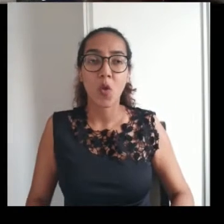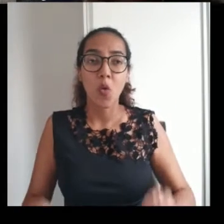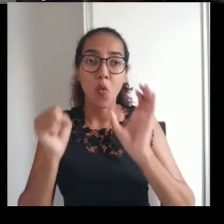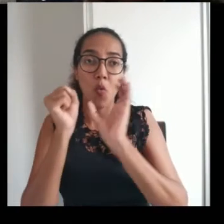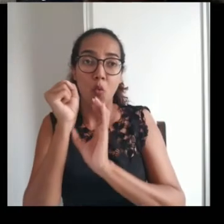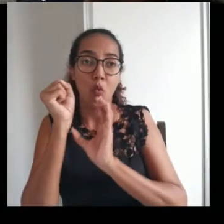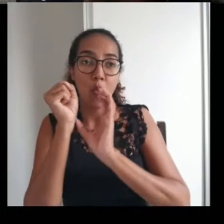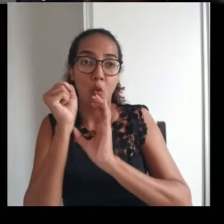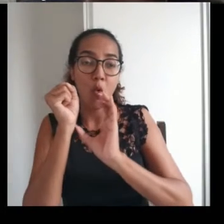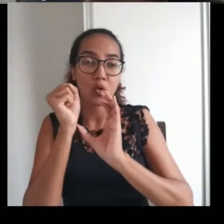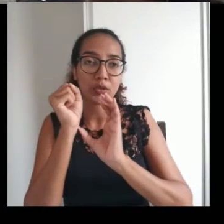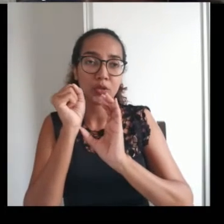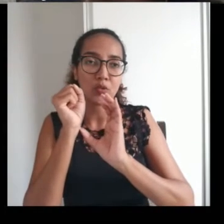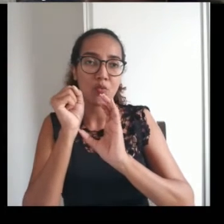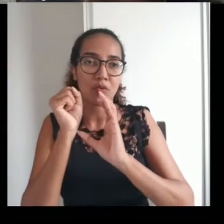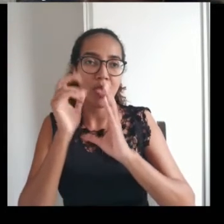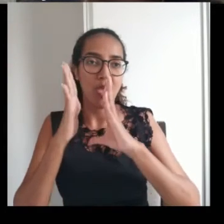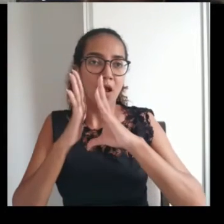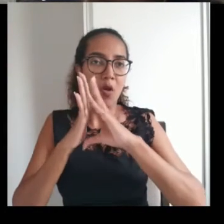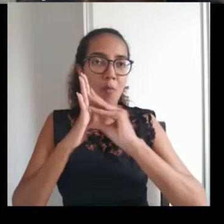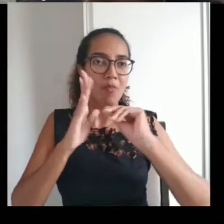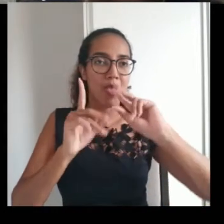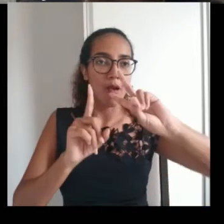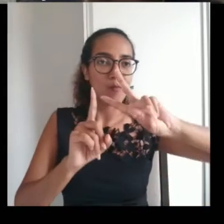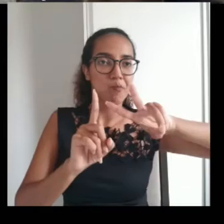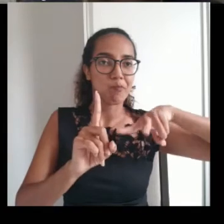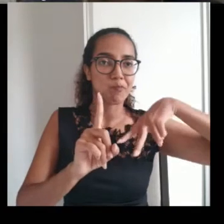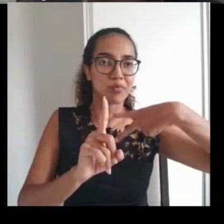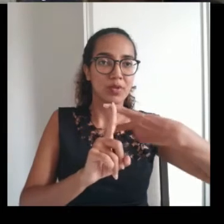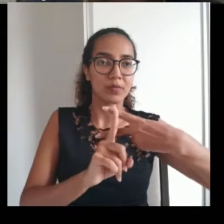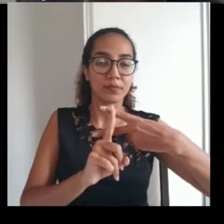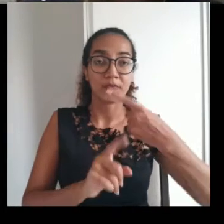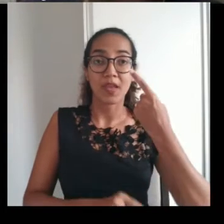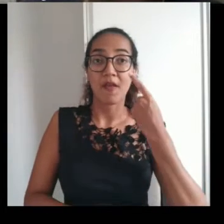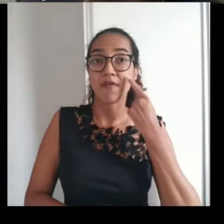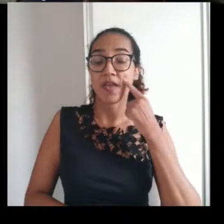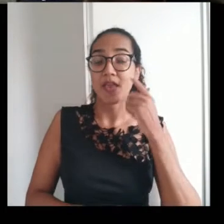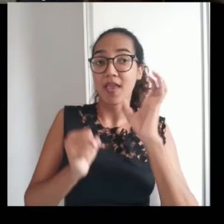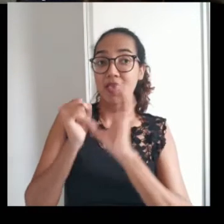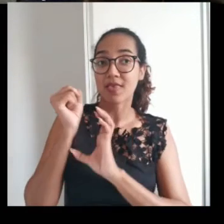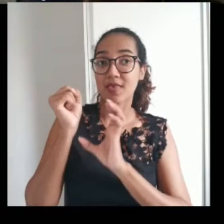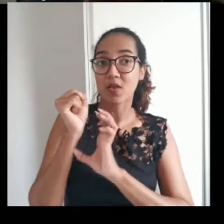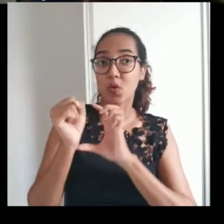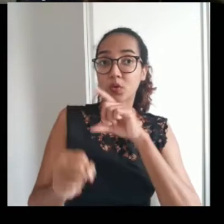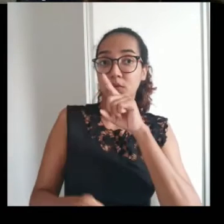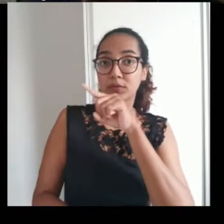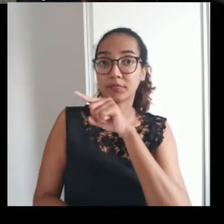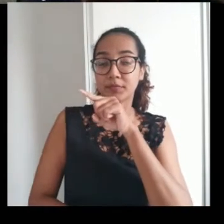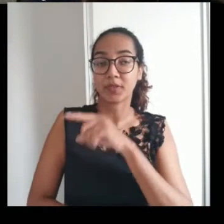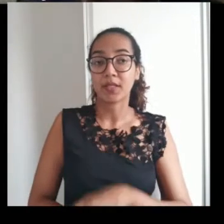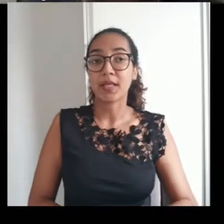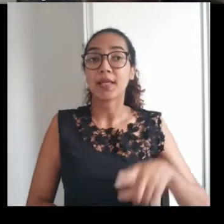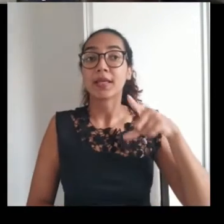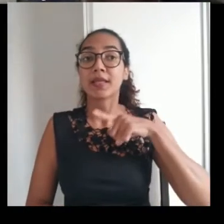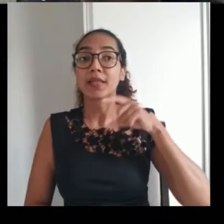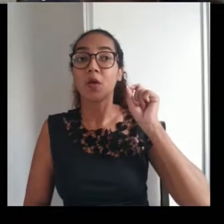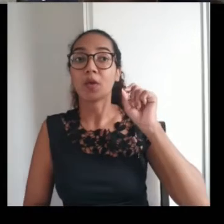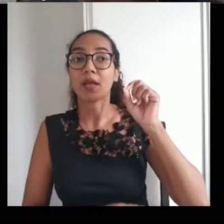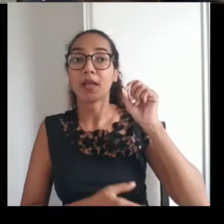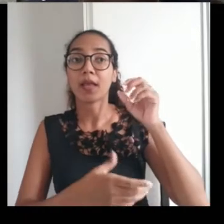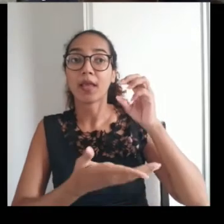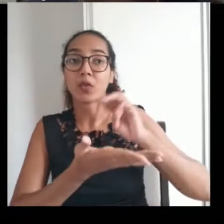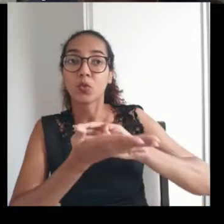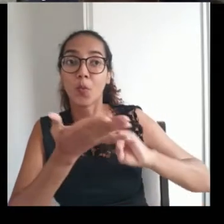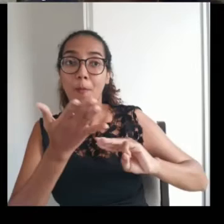Notem que esse método aqui, esse laço, que está lá no método de remover, que é o